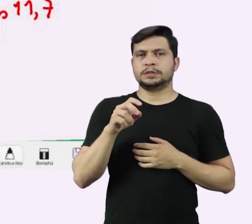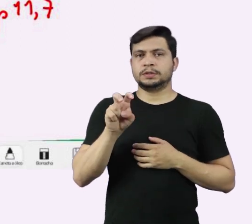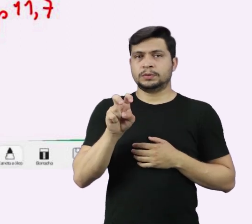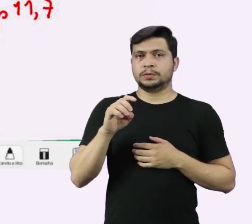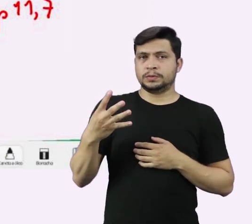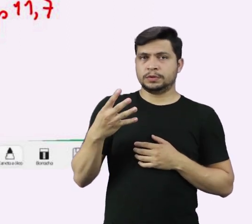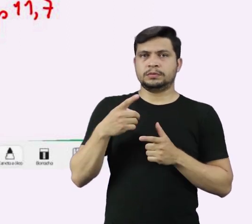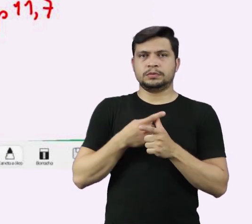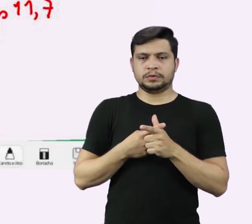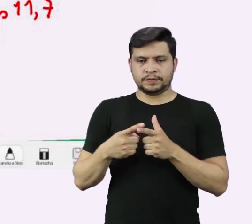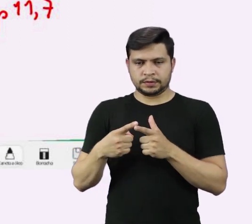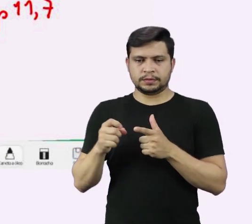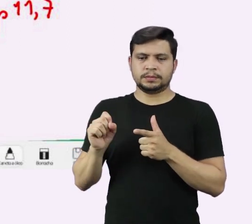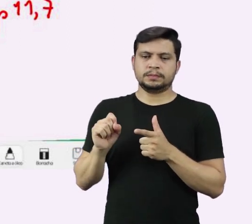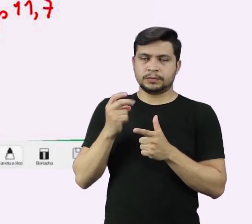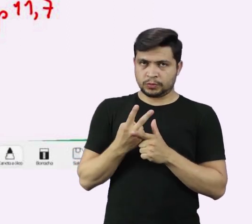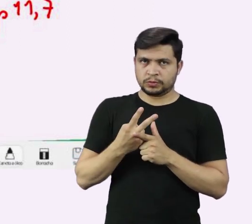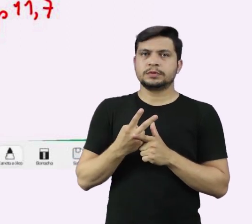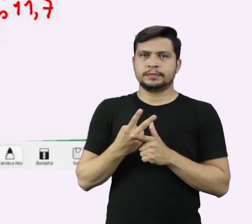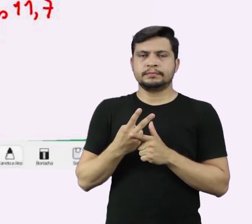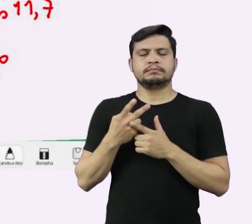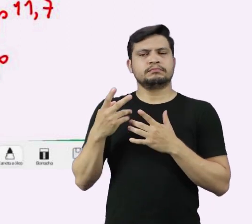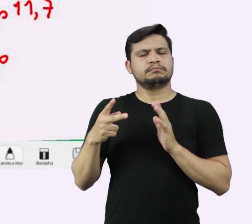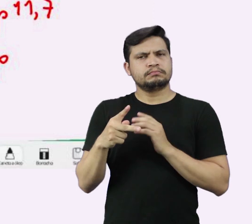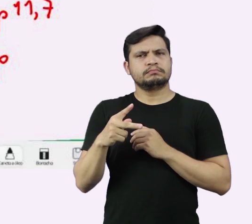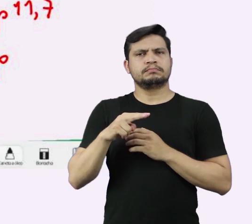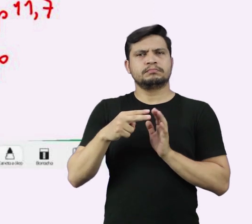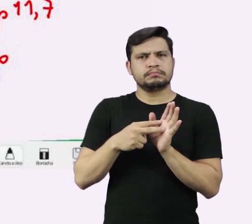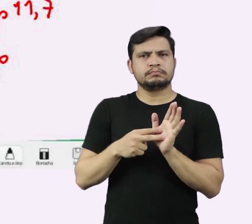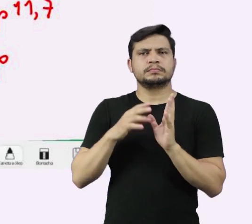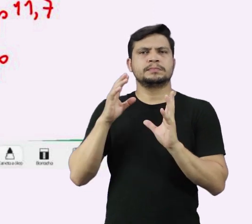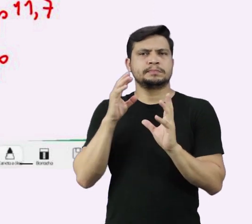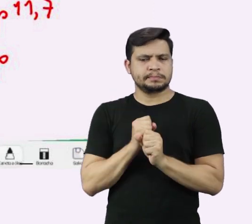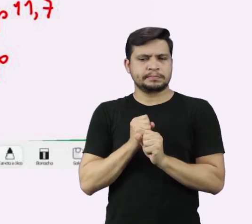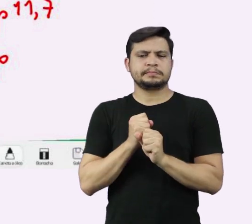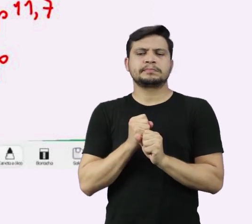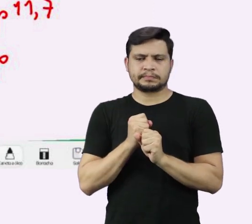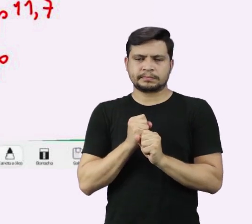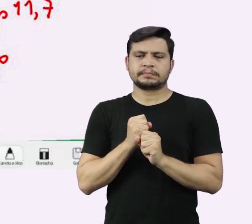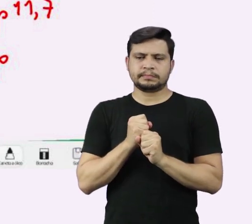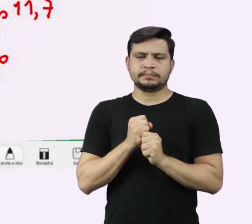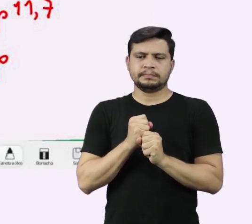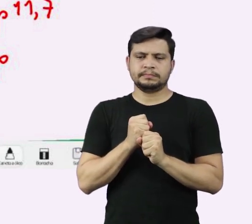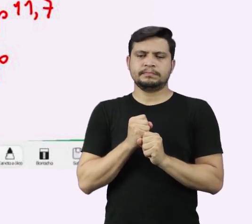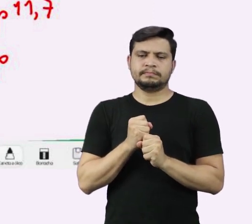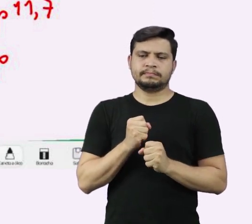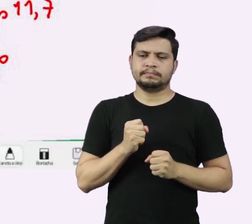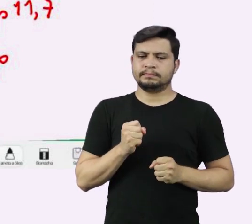por 2. Vai dar ρ, que multiplica, no caso, 27.